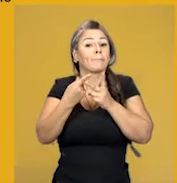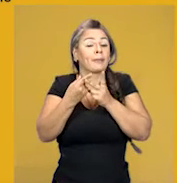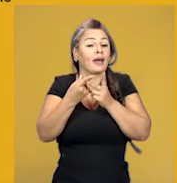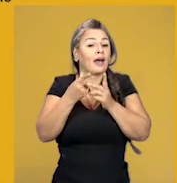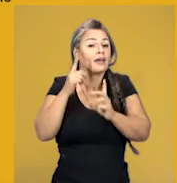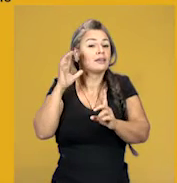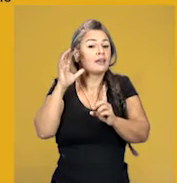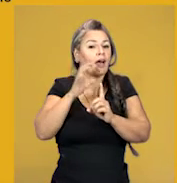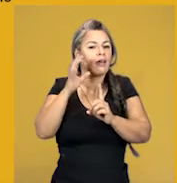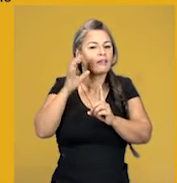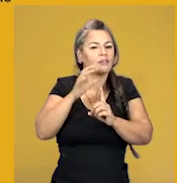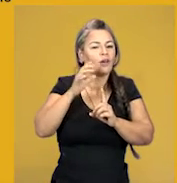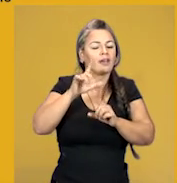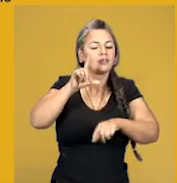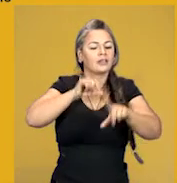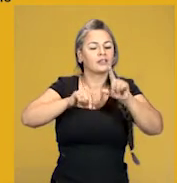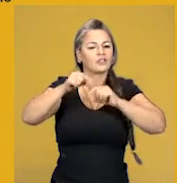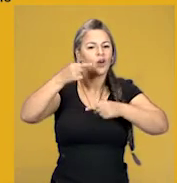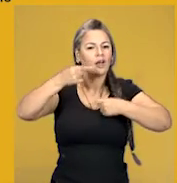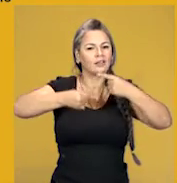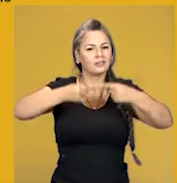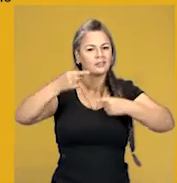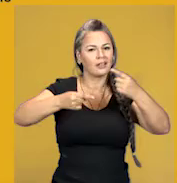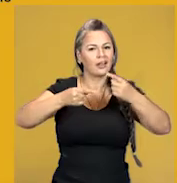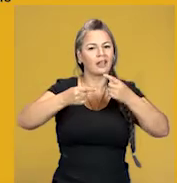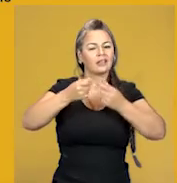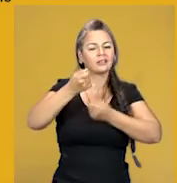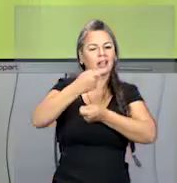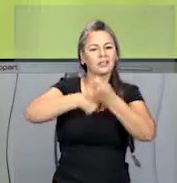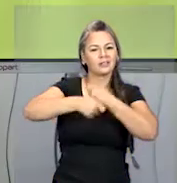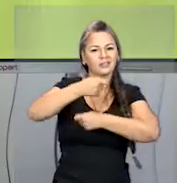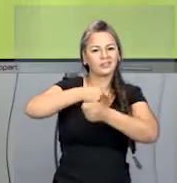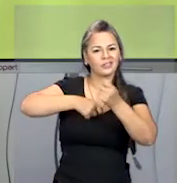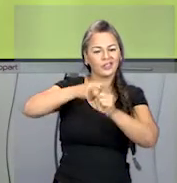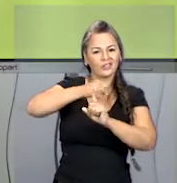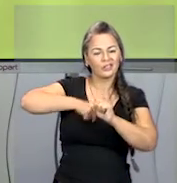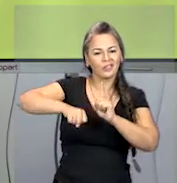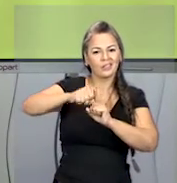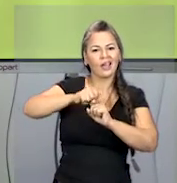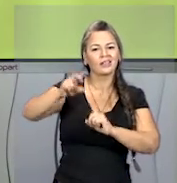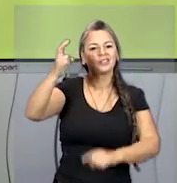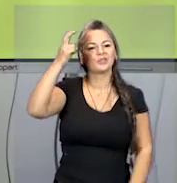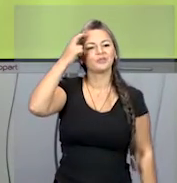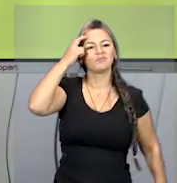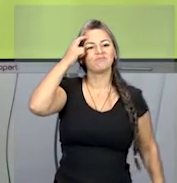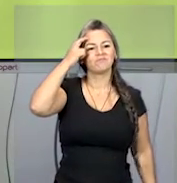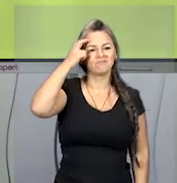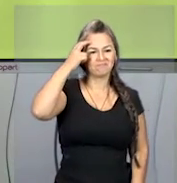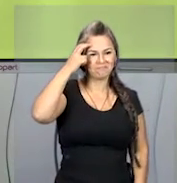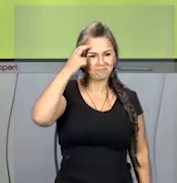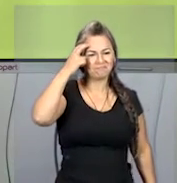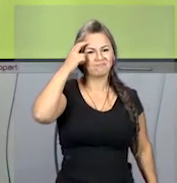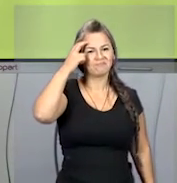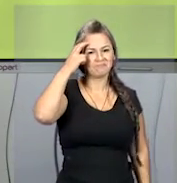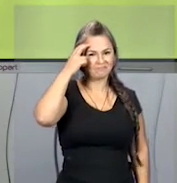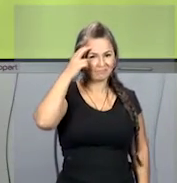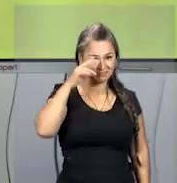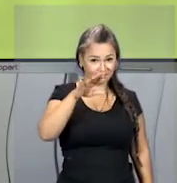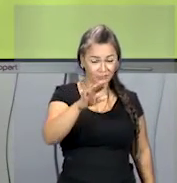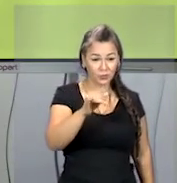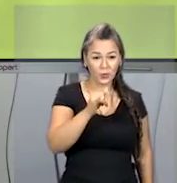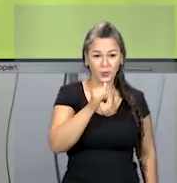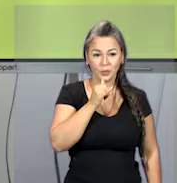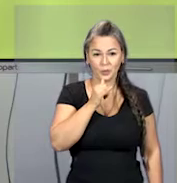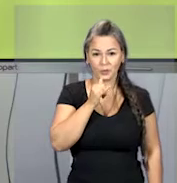políticas, sociais, ambientais, econômicas e culturais. Então, se a gente fazer esse resgate do